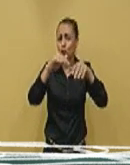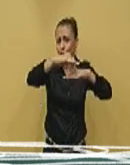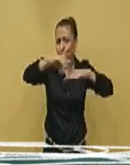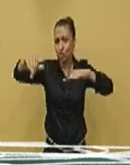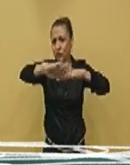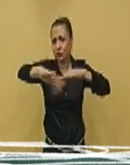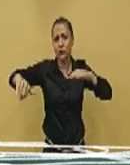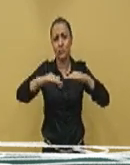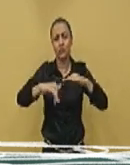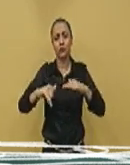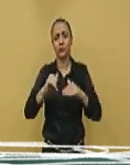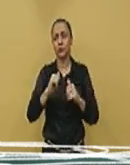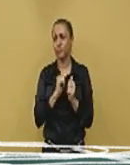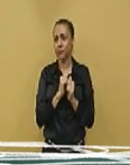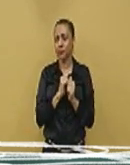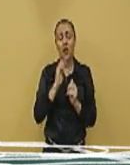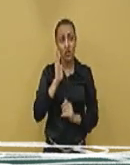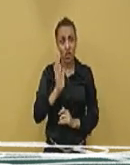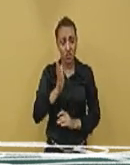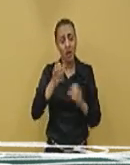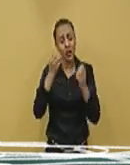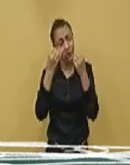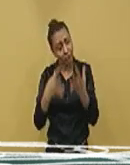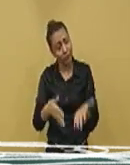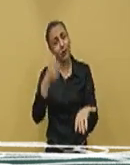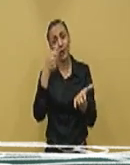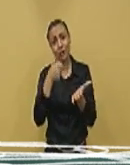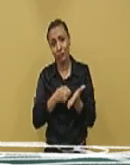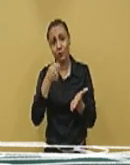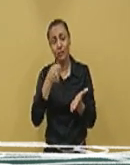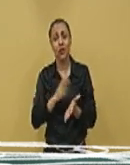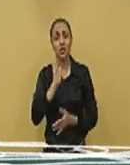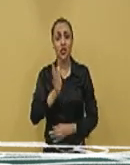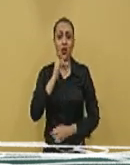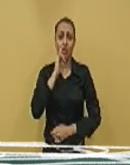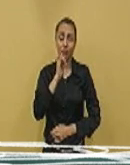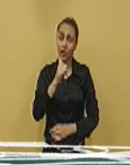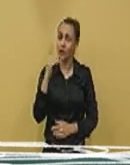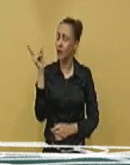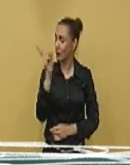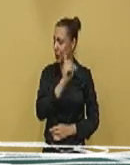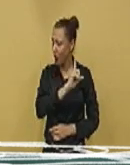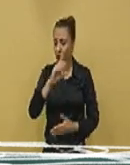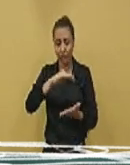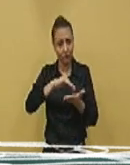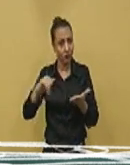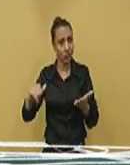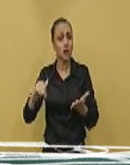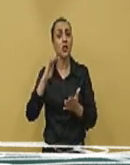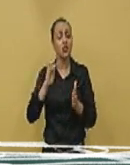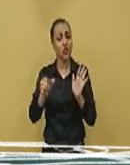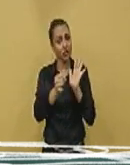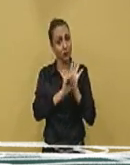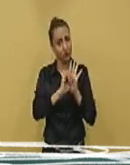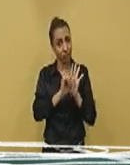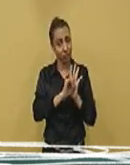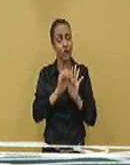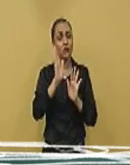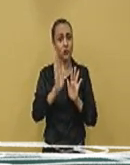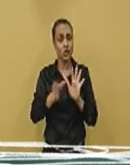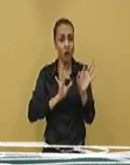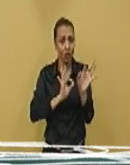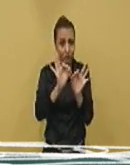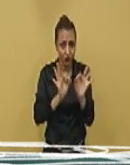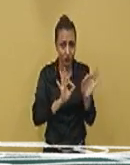truck. Eu já falei, já insisti, não vai. Nós fizemos um edital, já está no processo de licitação sobre